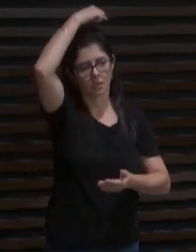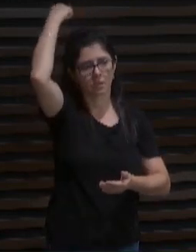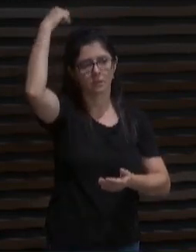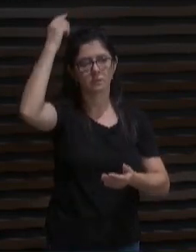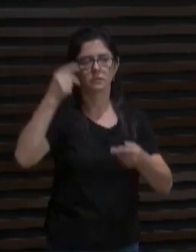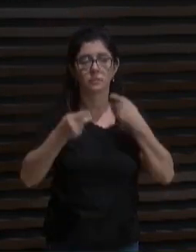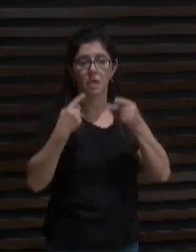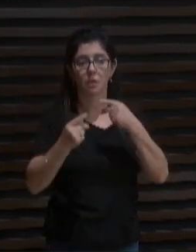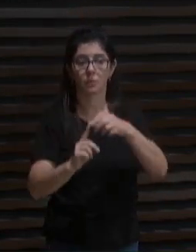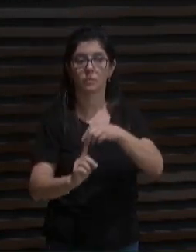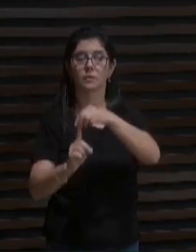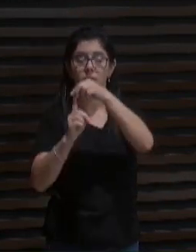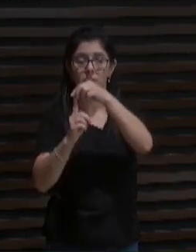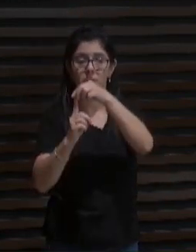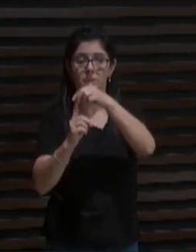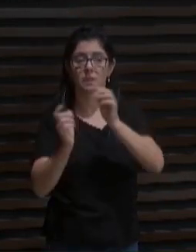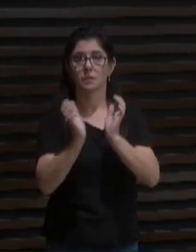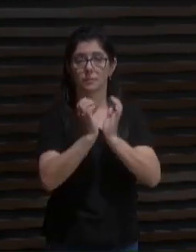das prostitutas que está sendo salva.